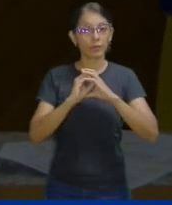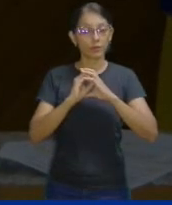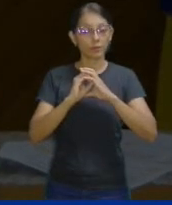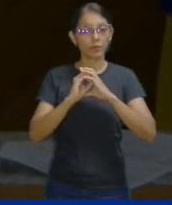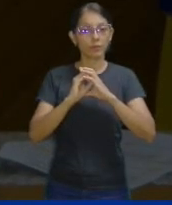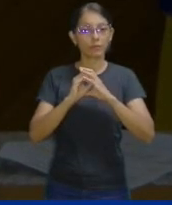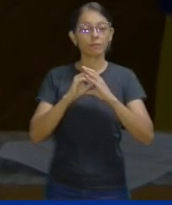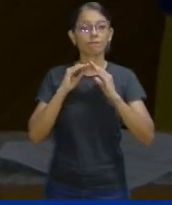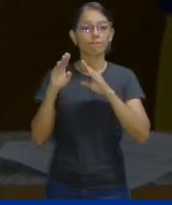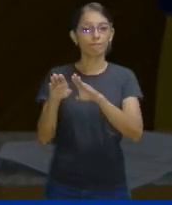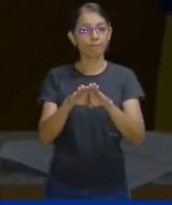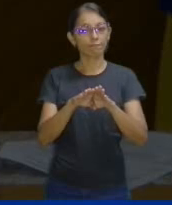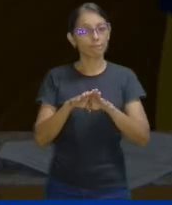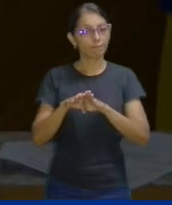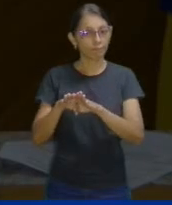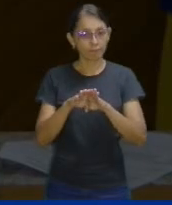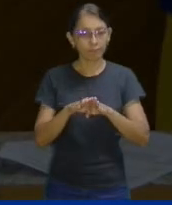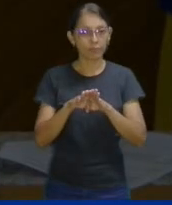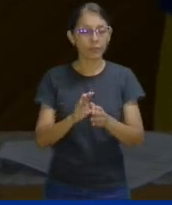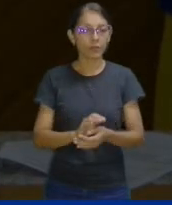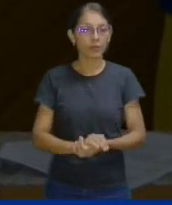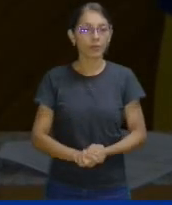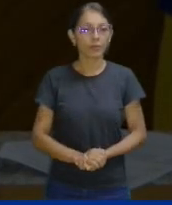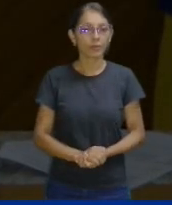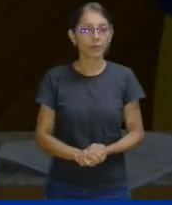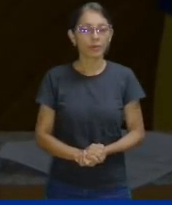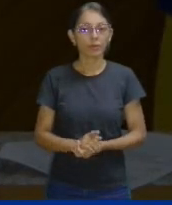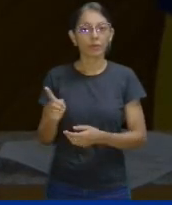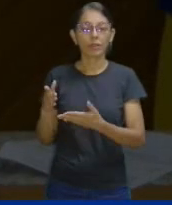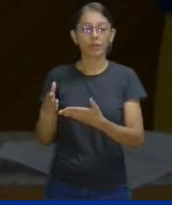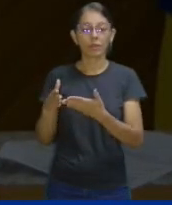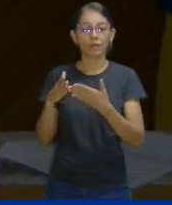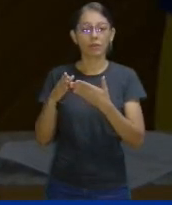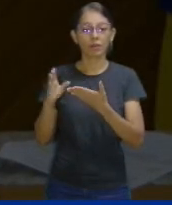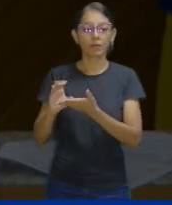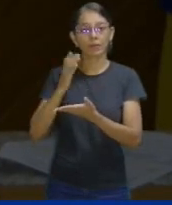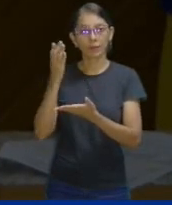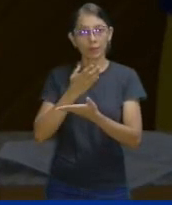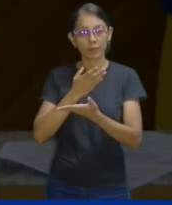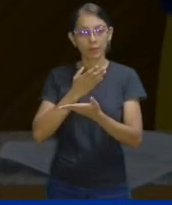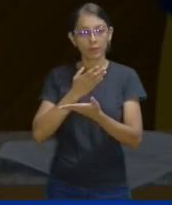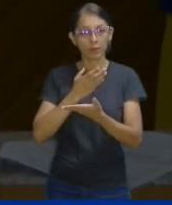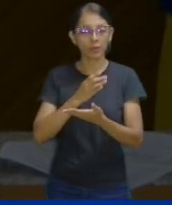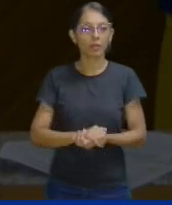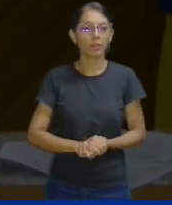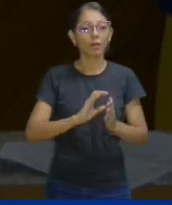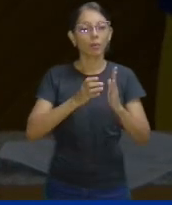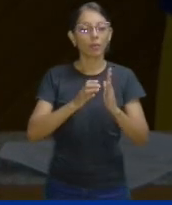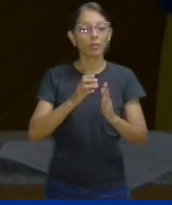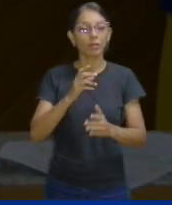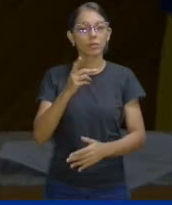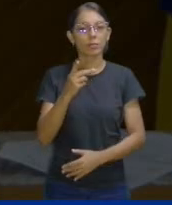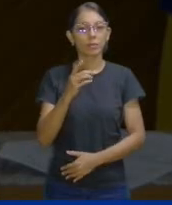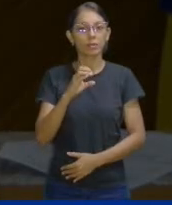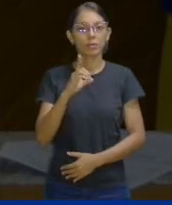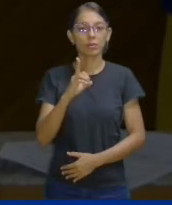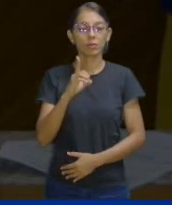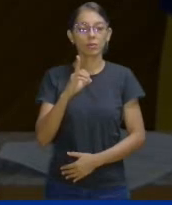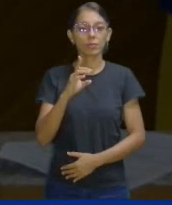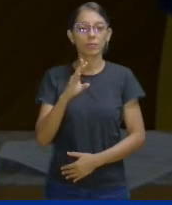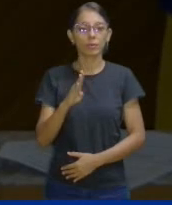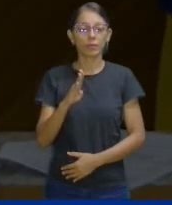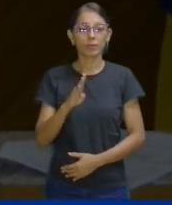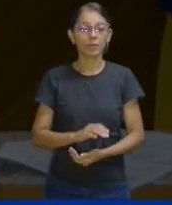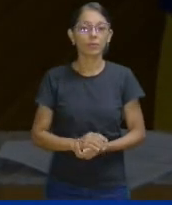Amapá, por unanimidade, deferiu o pedido de regularização das contas do Partido Comunista do Brasil, PCdoB, referente ao